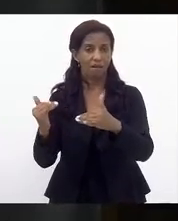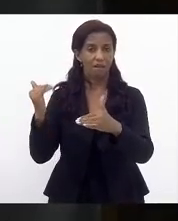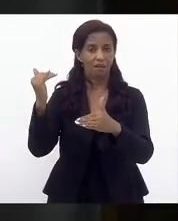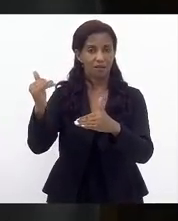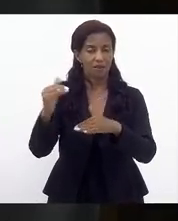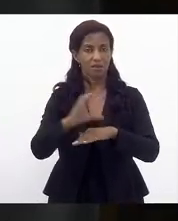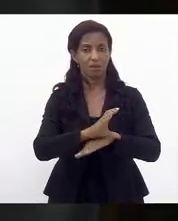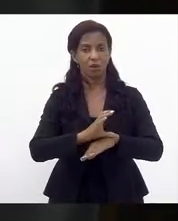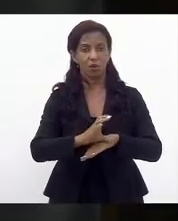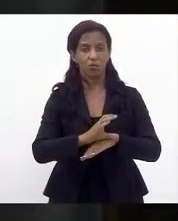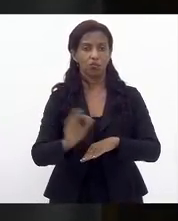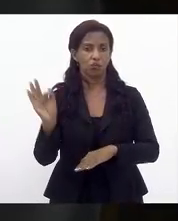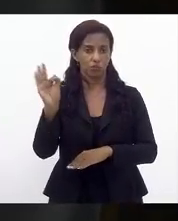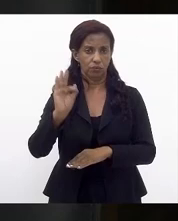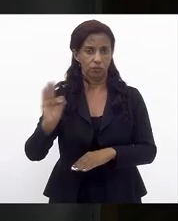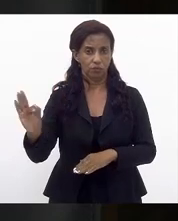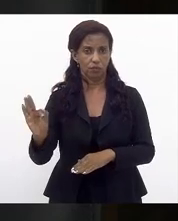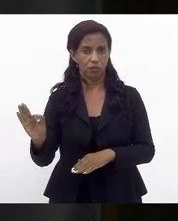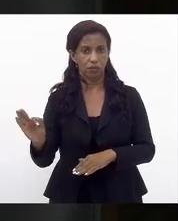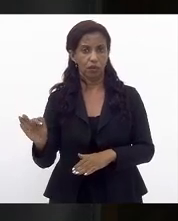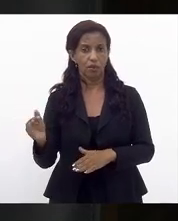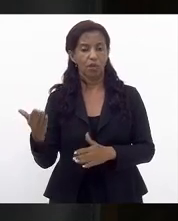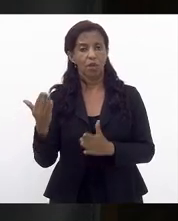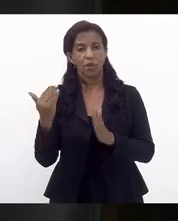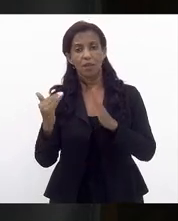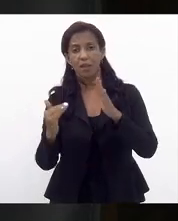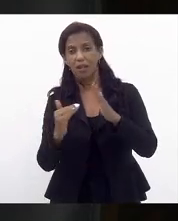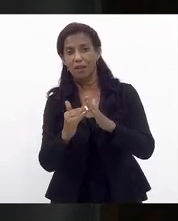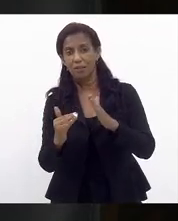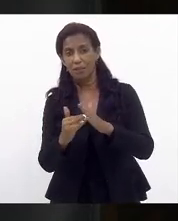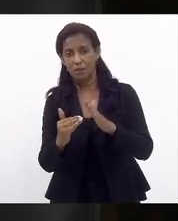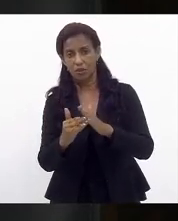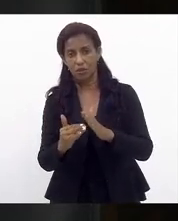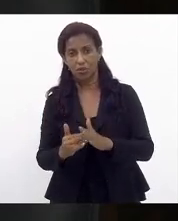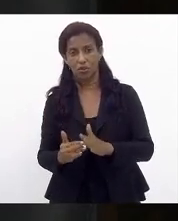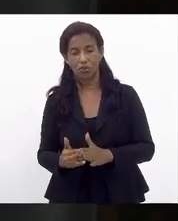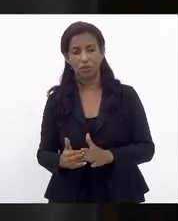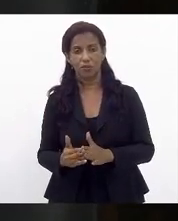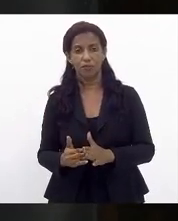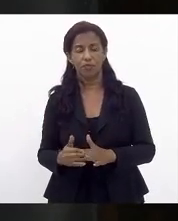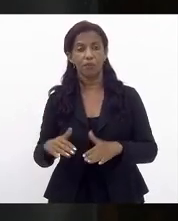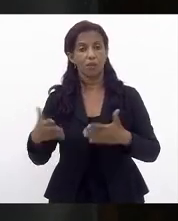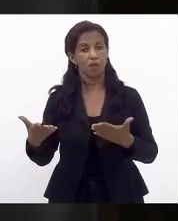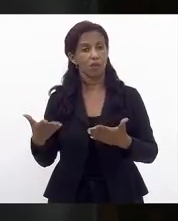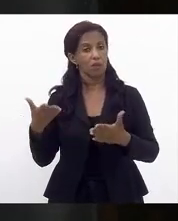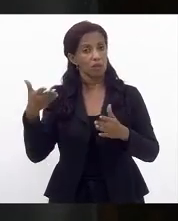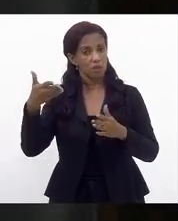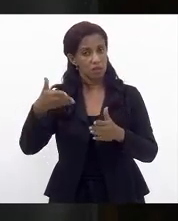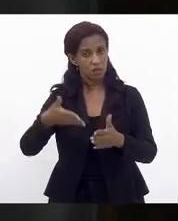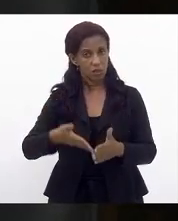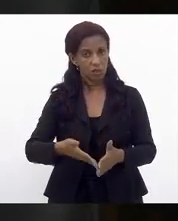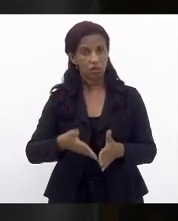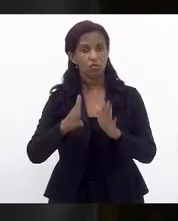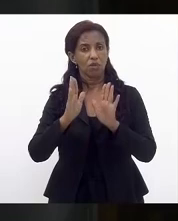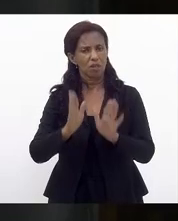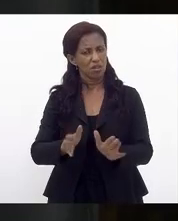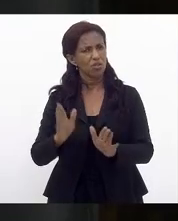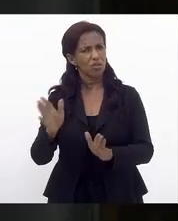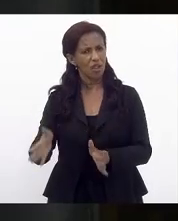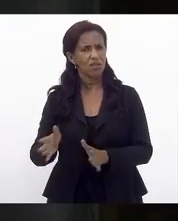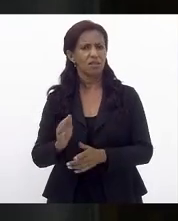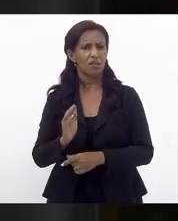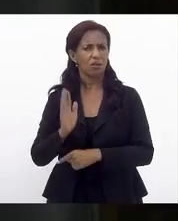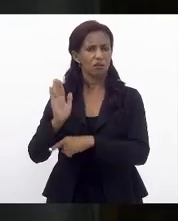da Constituição Federal que estabeleceu os limites mínimos constitucionais Então nesse sentido ele já são